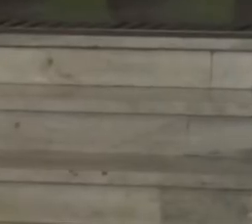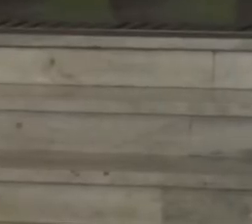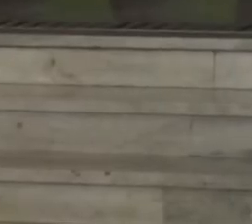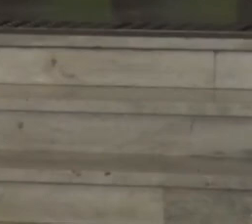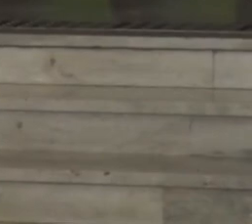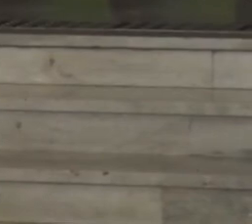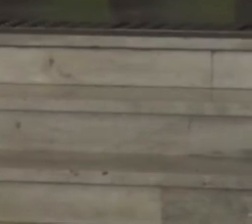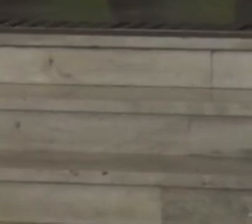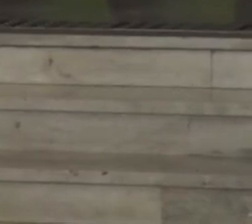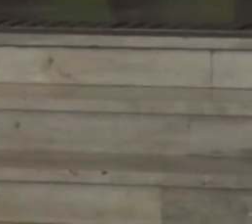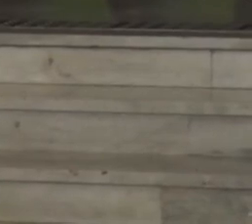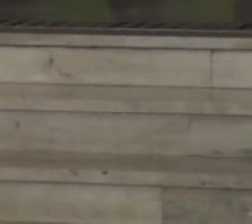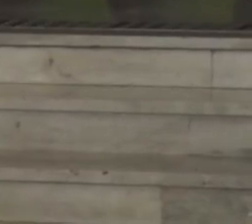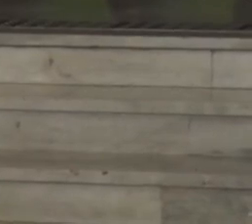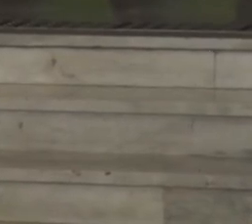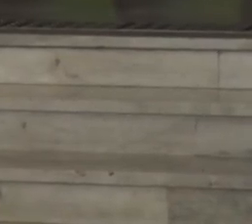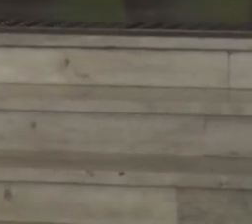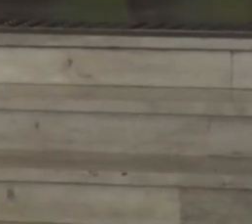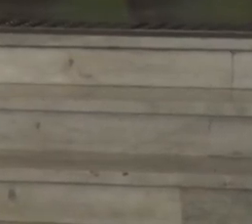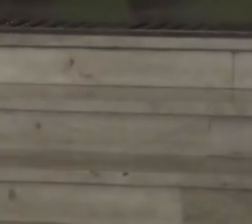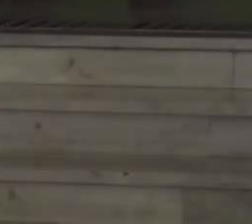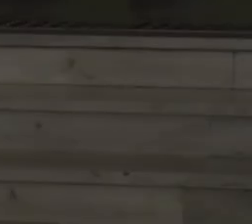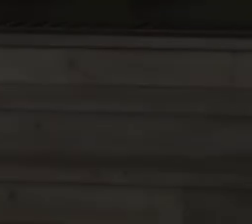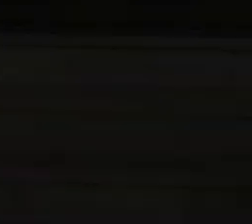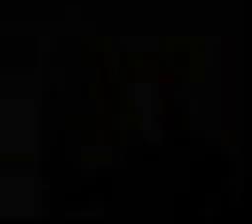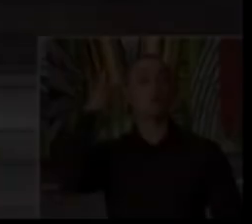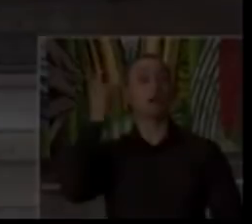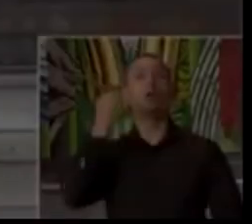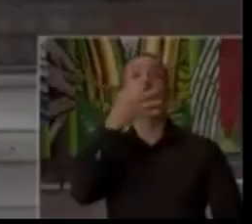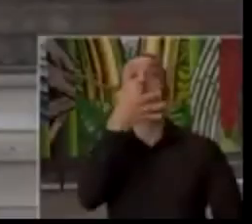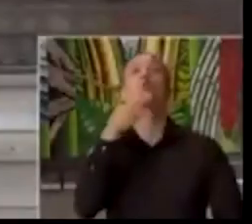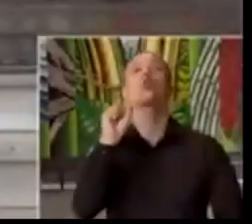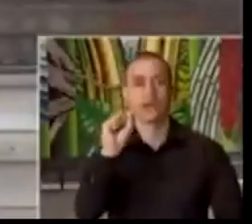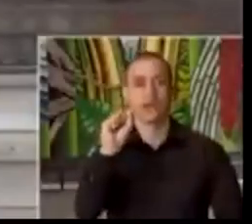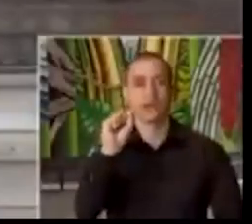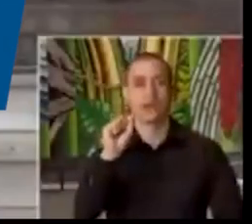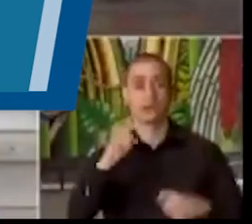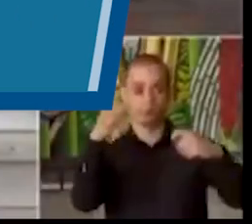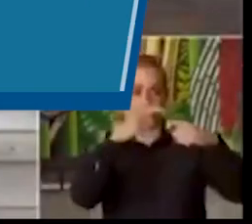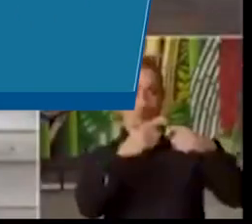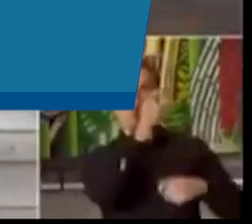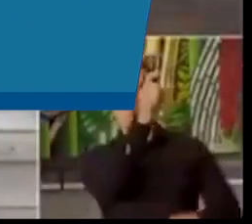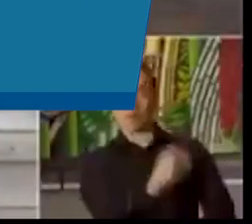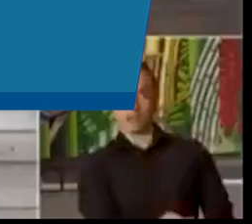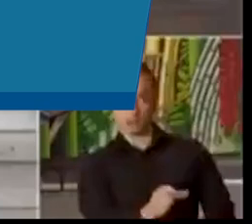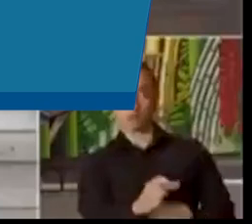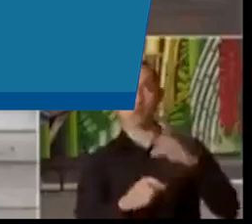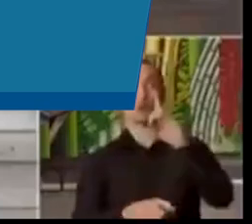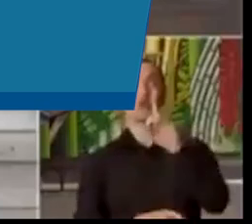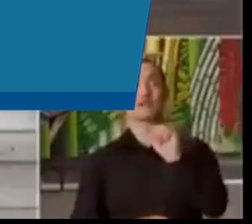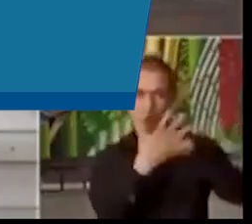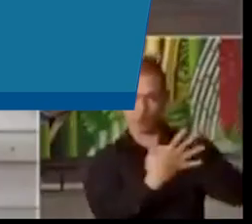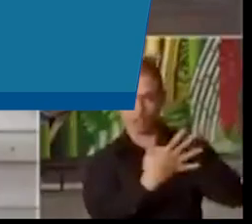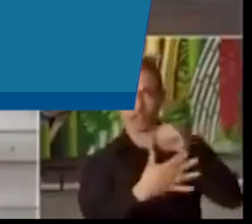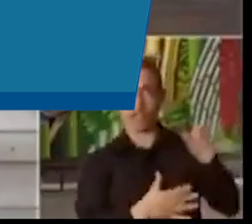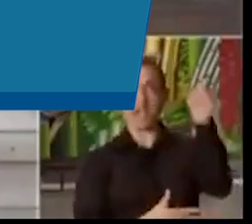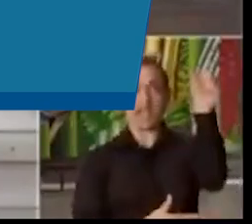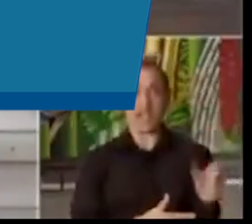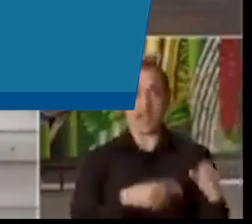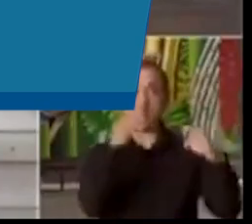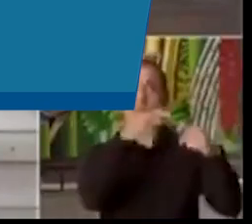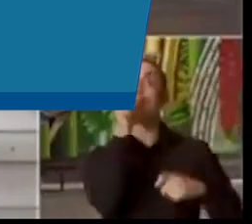antecipa a todos os pacientes internados. Foi o médico infectologista Davi Wipp